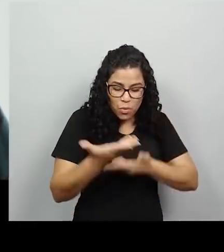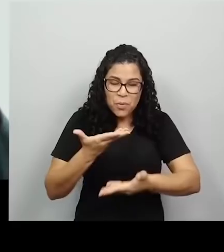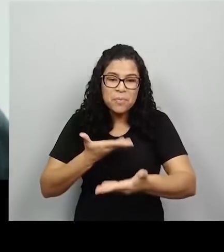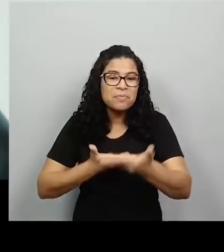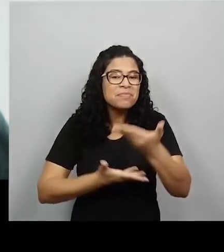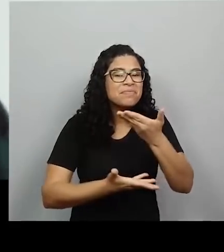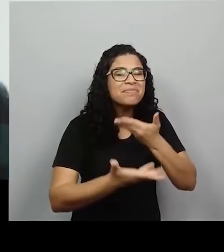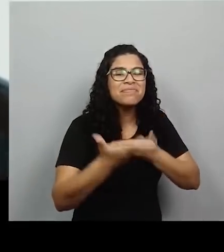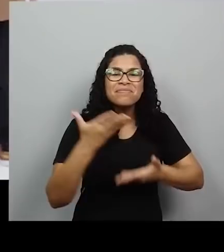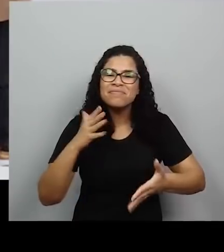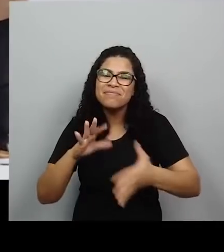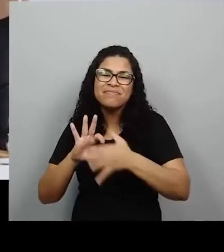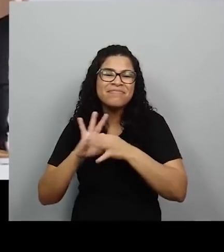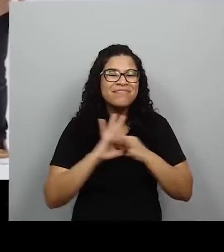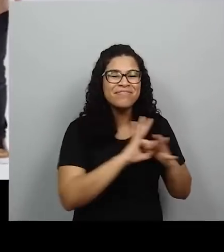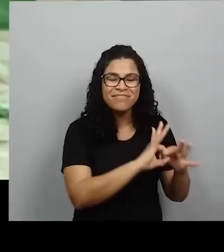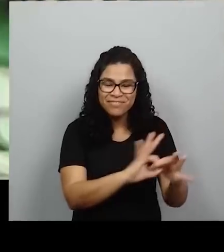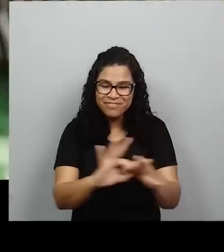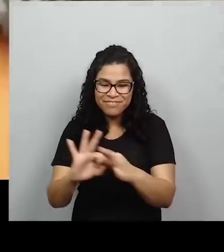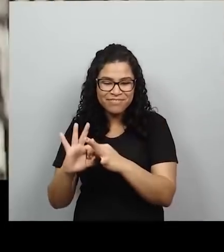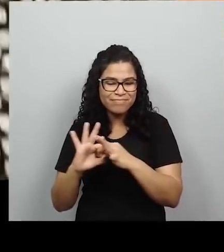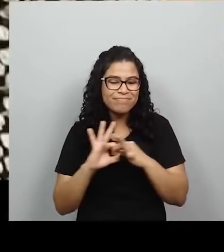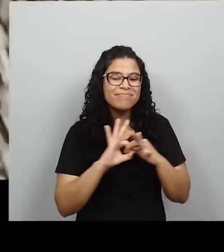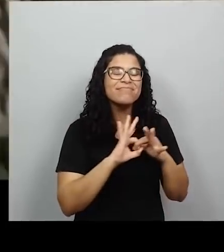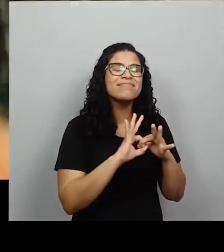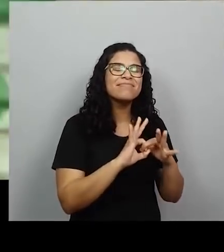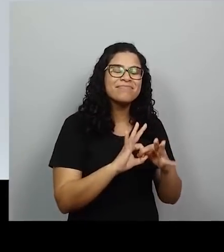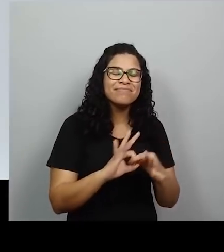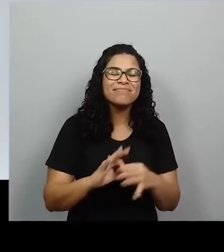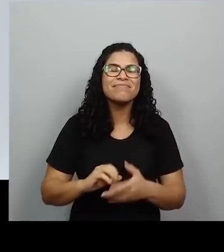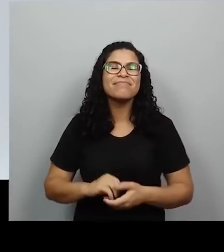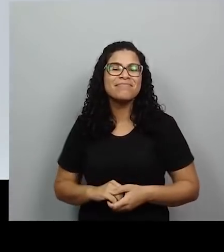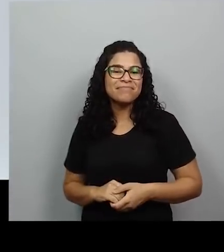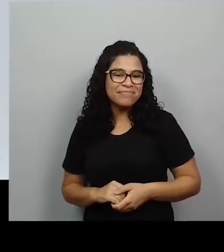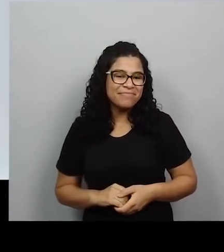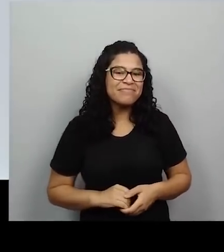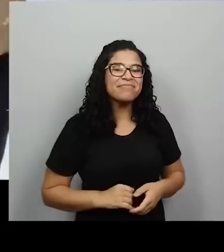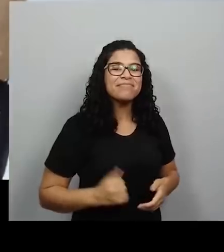sharing all the world.